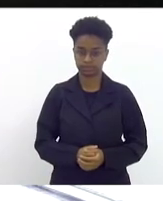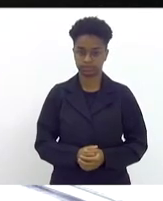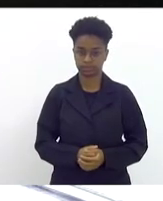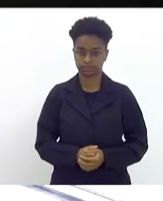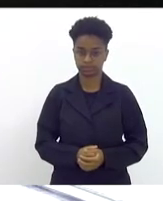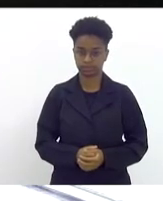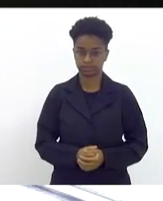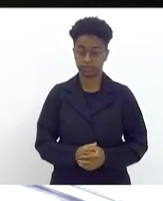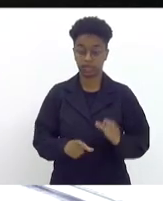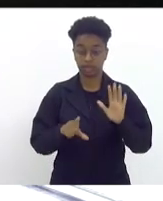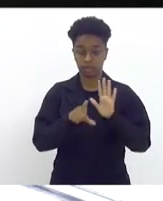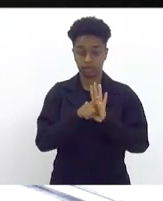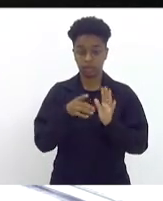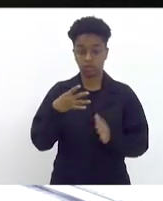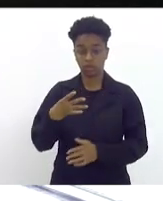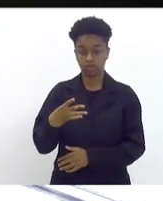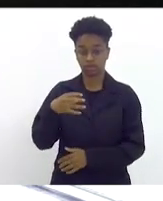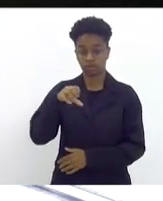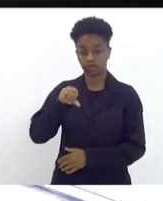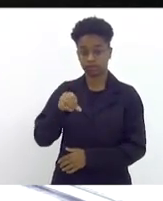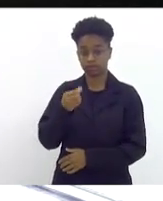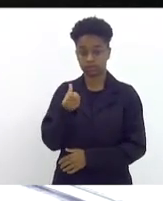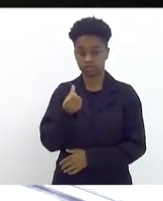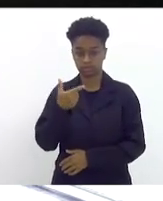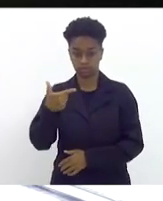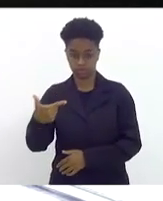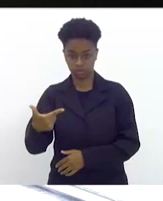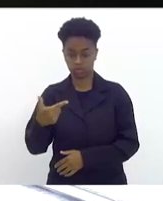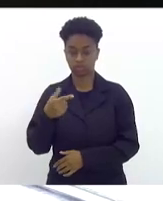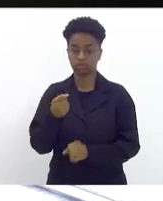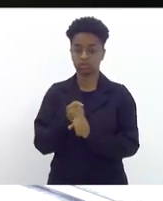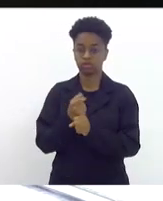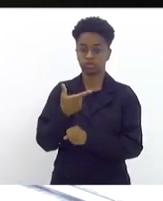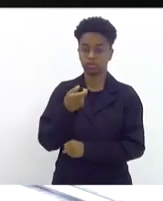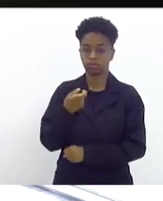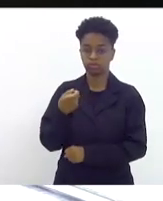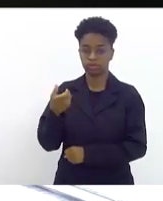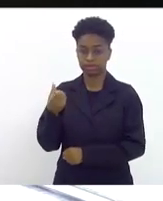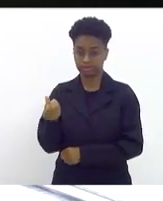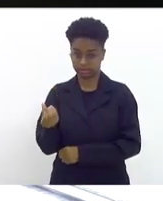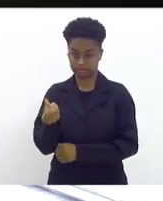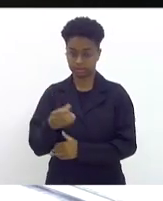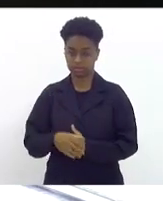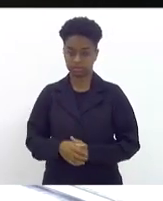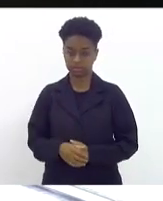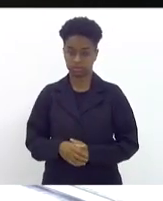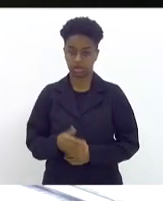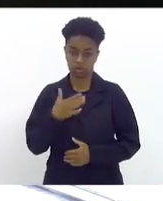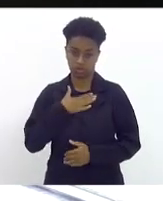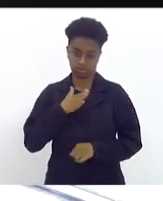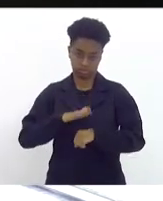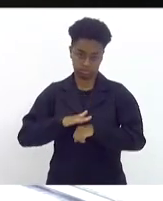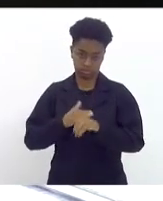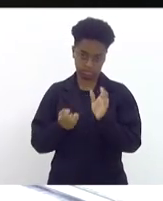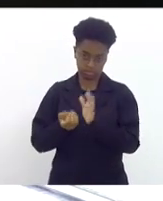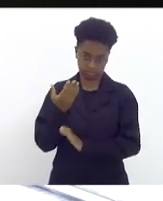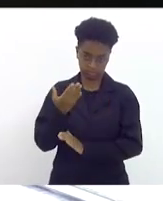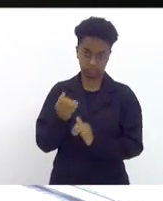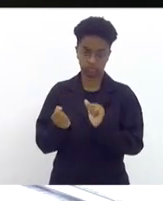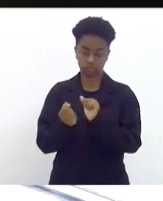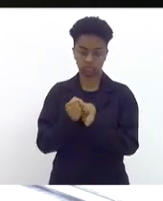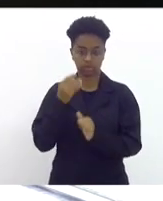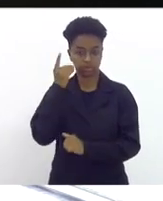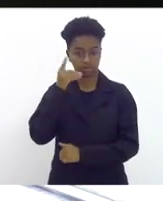a lei 4962 de 2006 é de minha autoria com